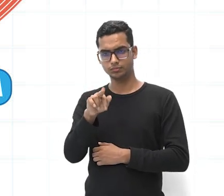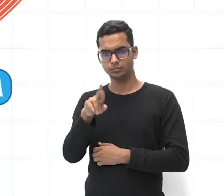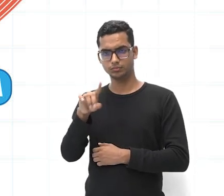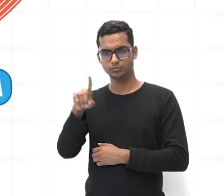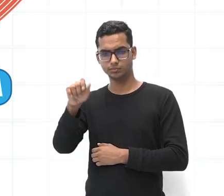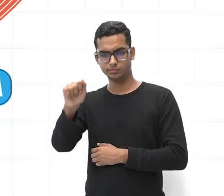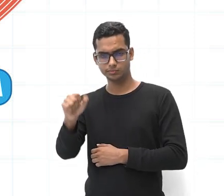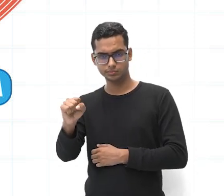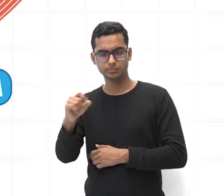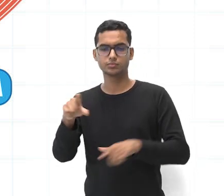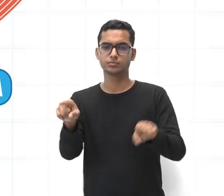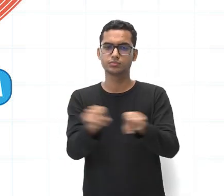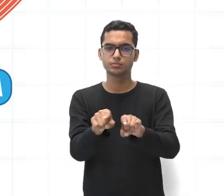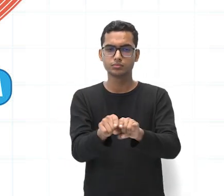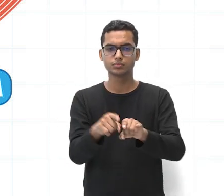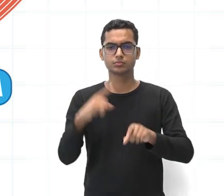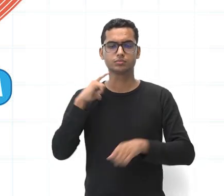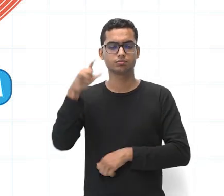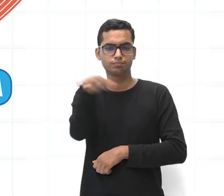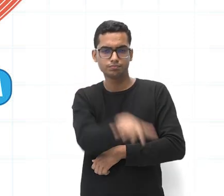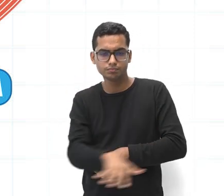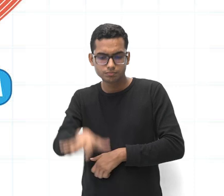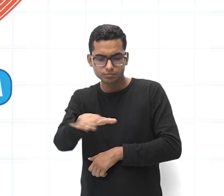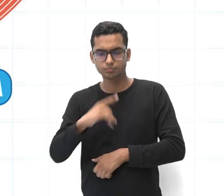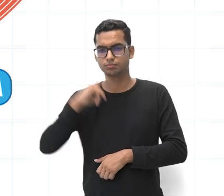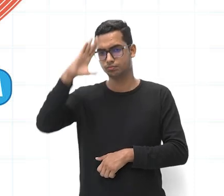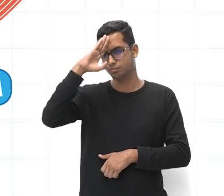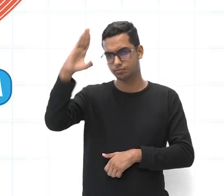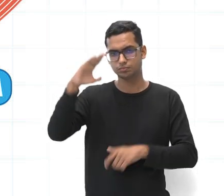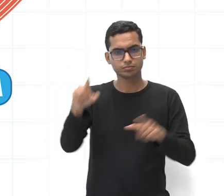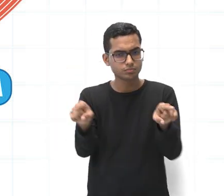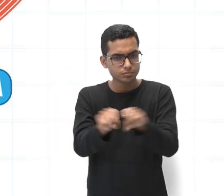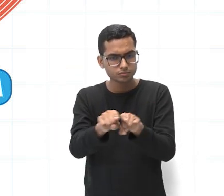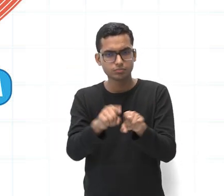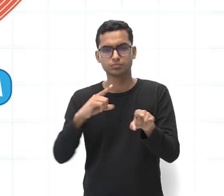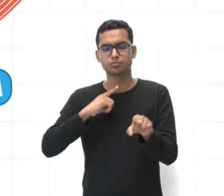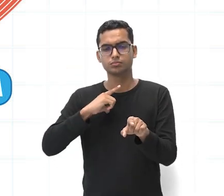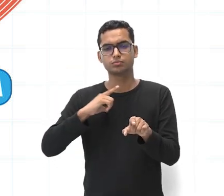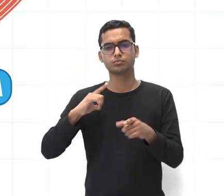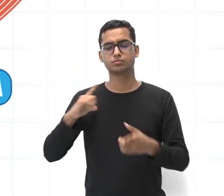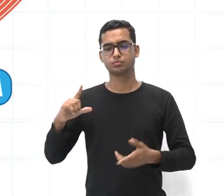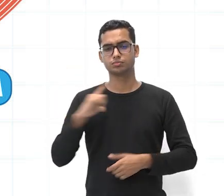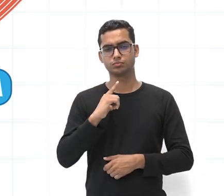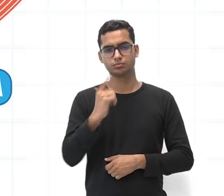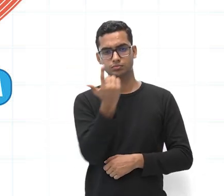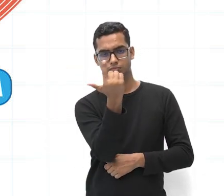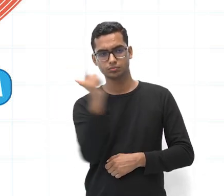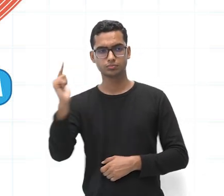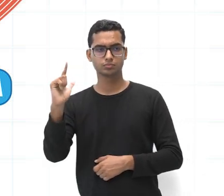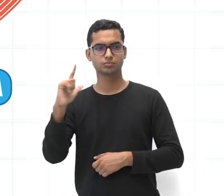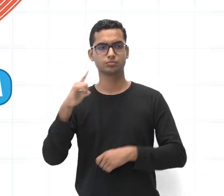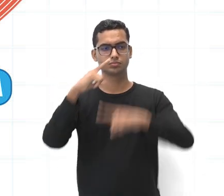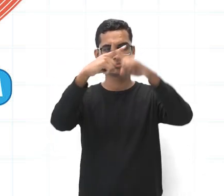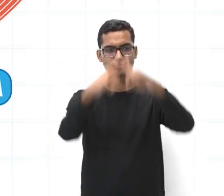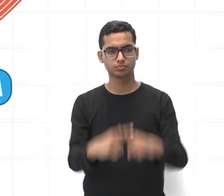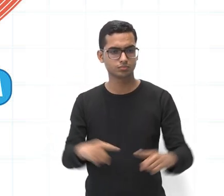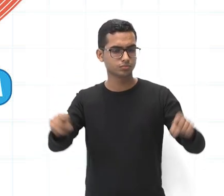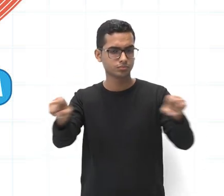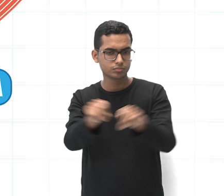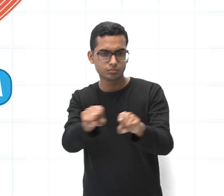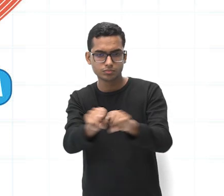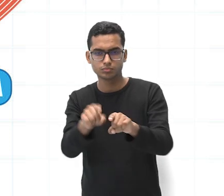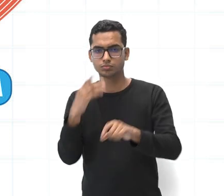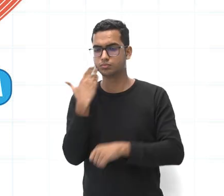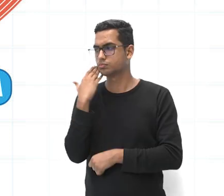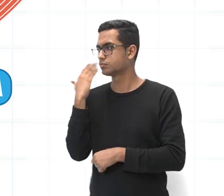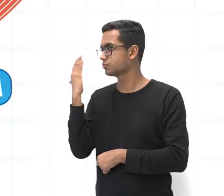ter também o campo central, que é onde vai acontecer algumas outras provas, né, os lançamentos, e ali do ladinho a